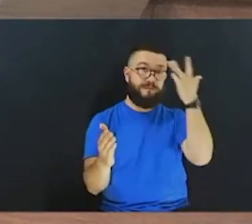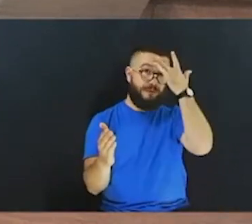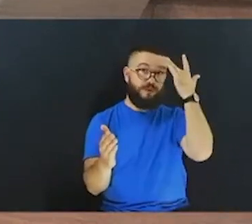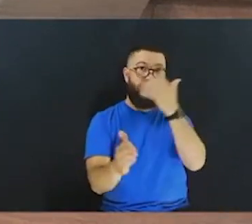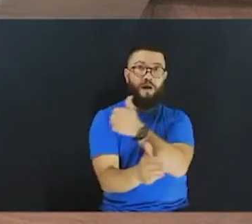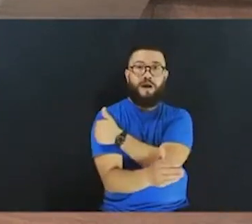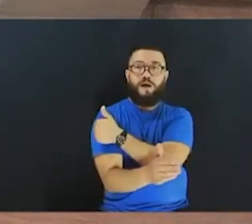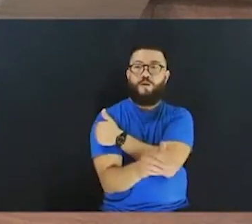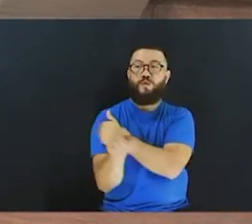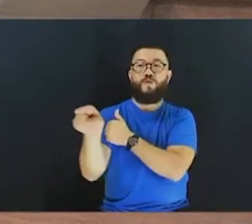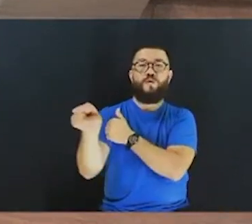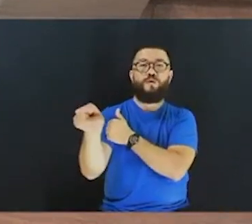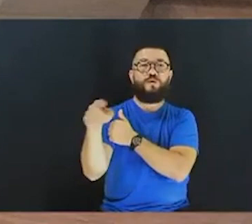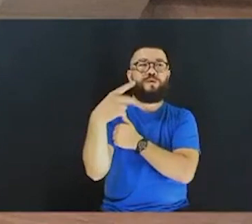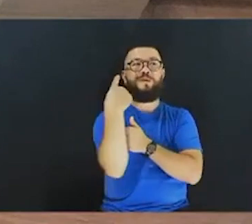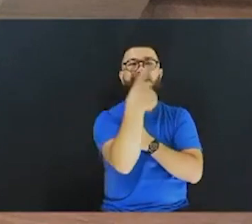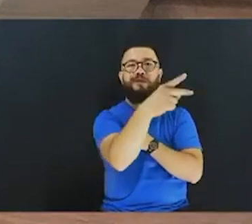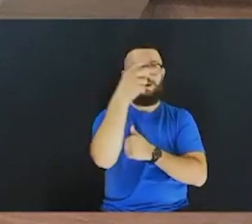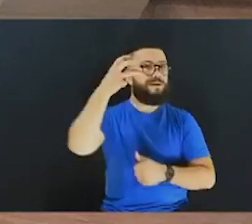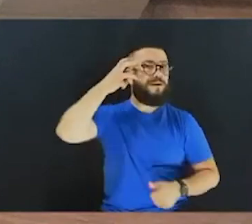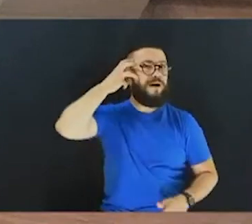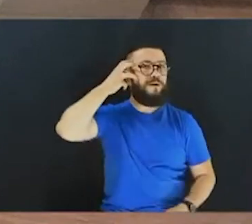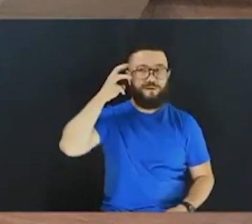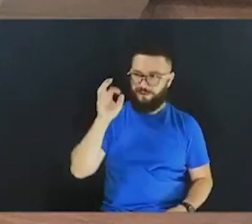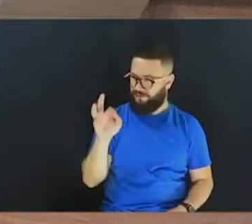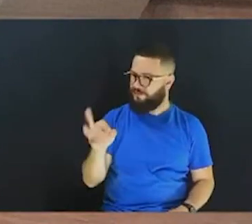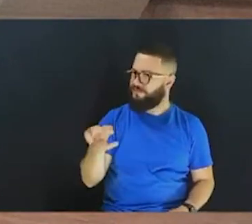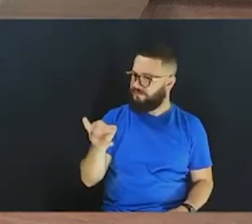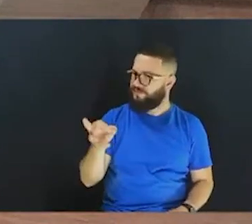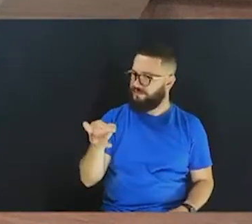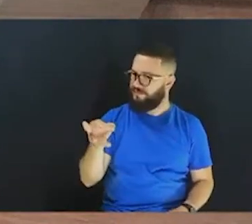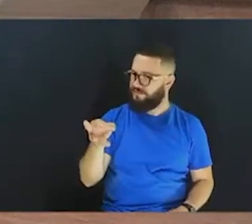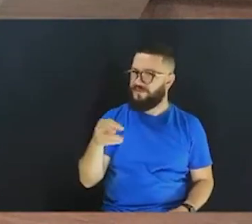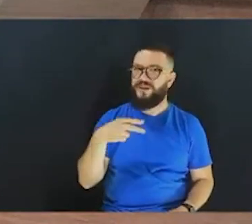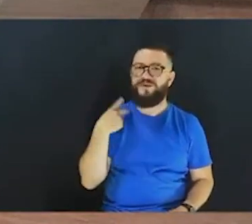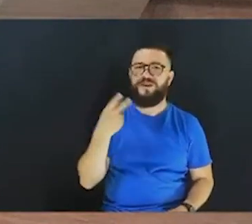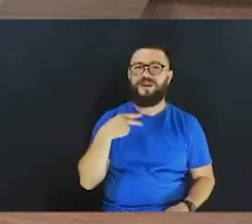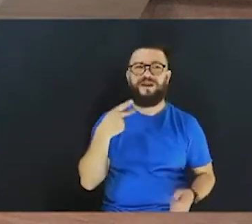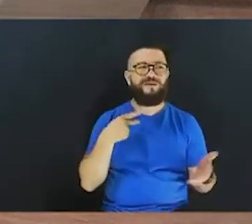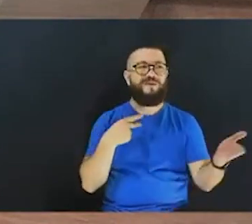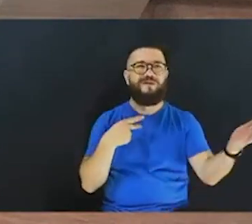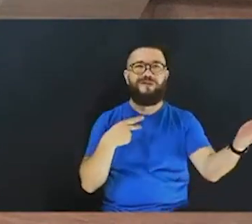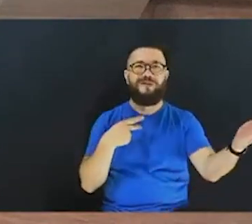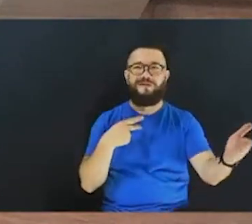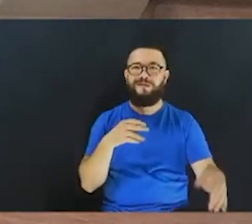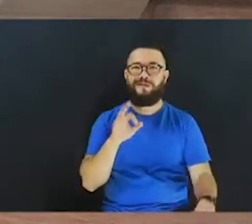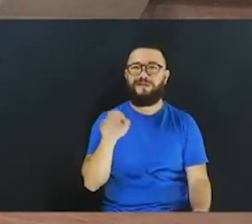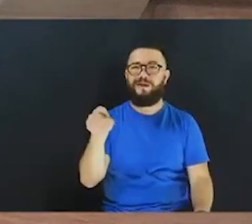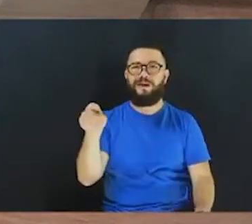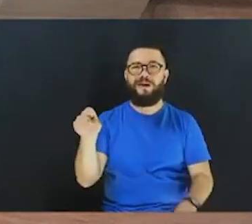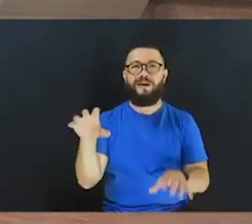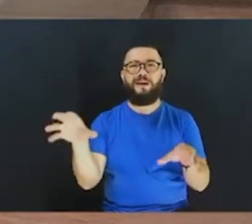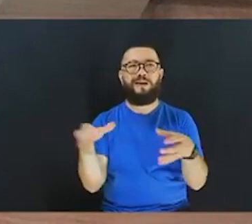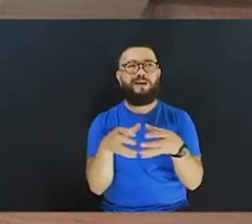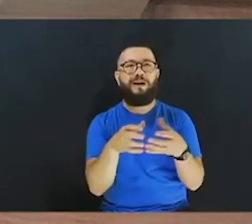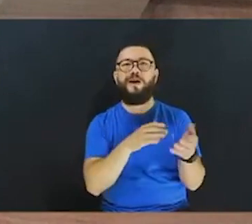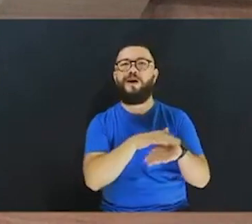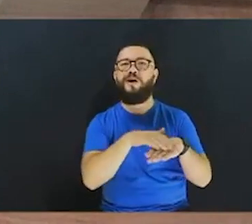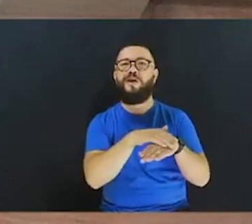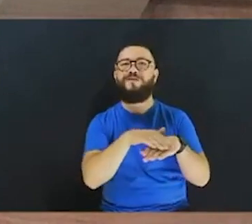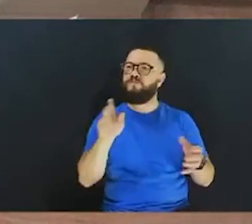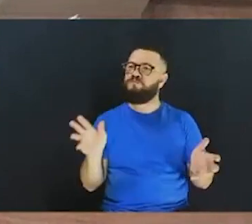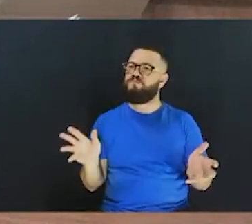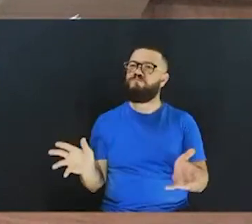professor Dalton, né? Vereador Dalton, que estava ali, estavam numa conversa muito animada ali, fui lá atrapalhá-los,